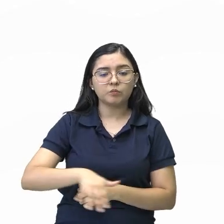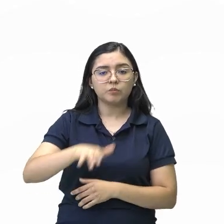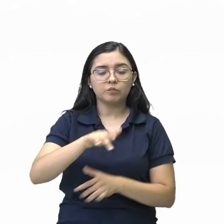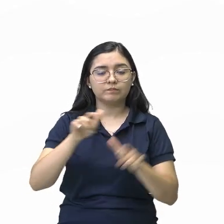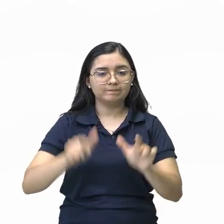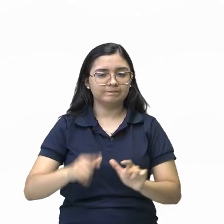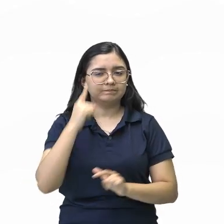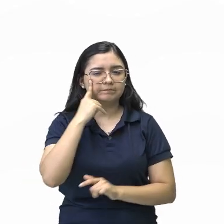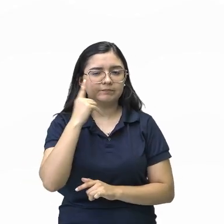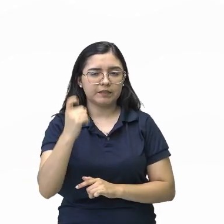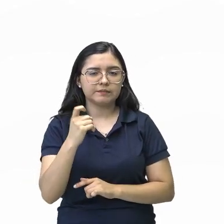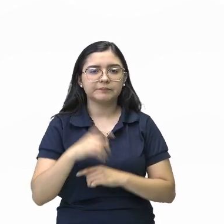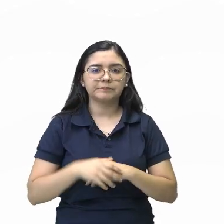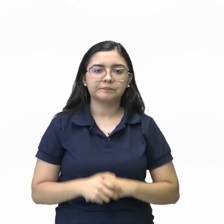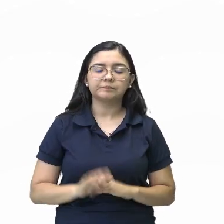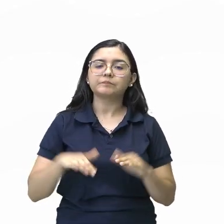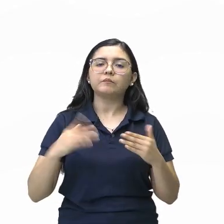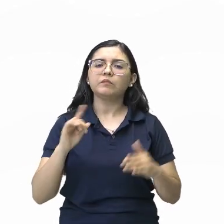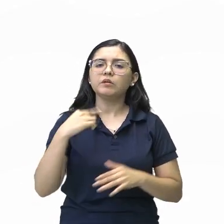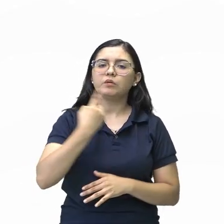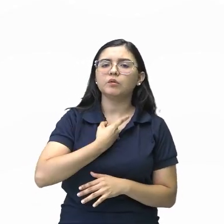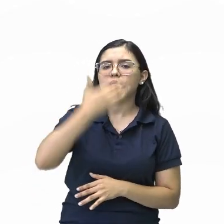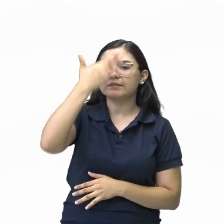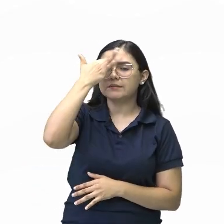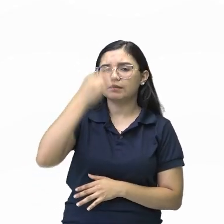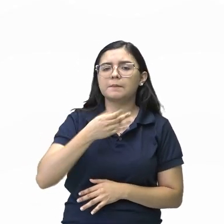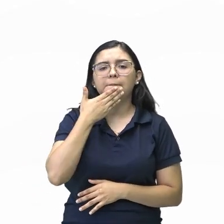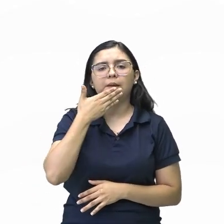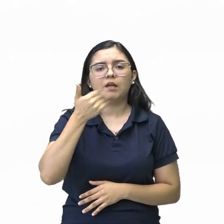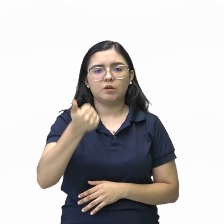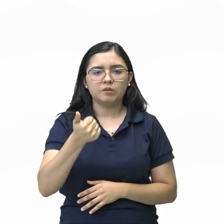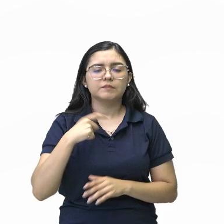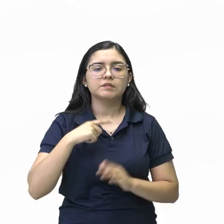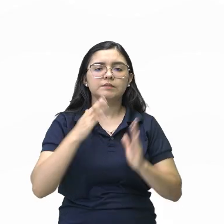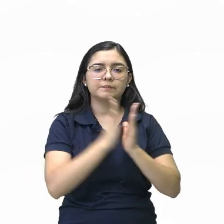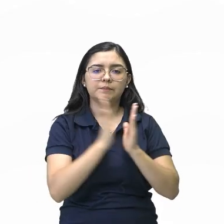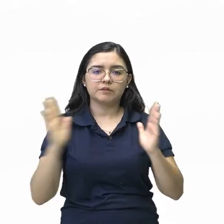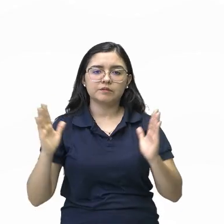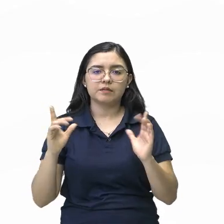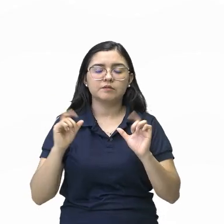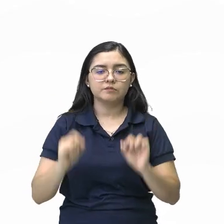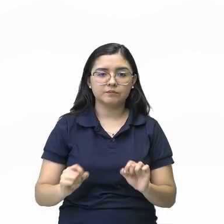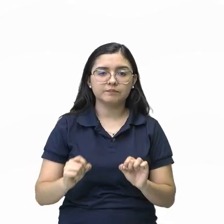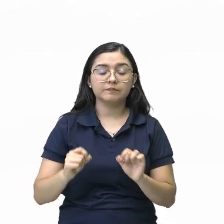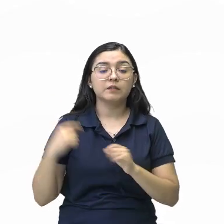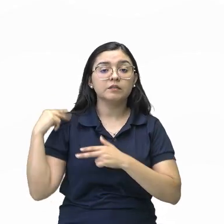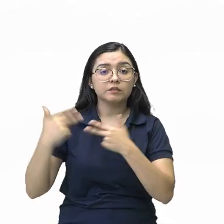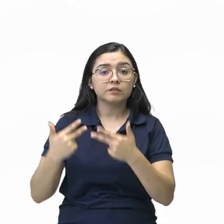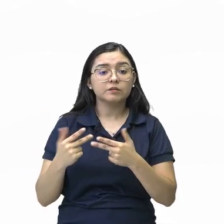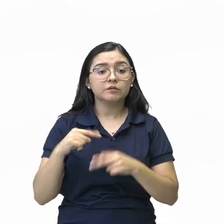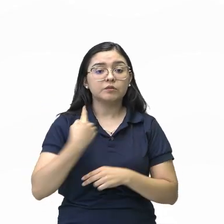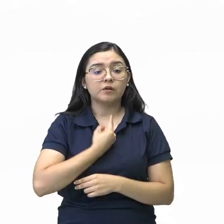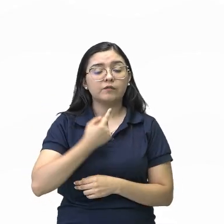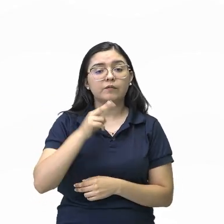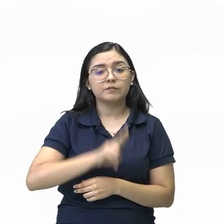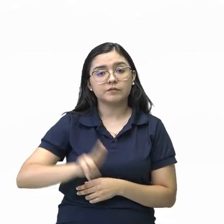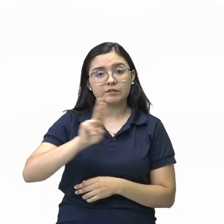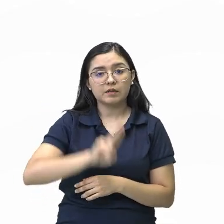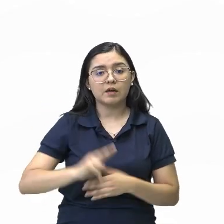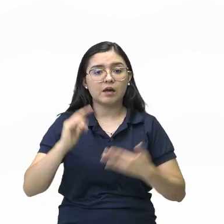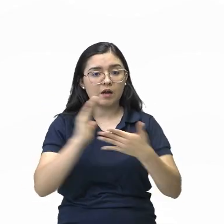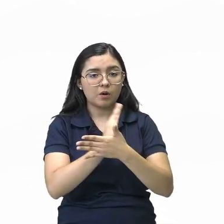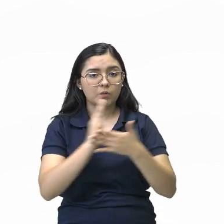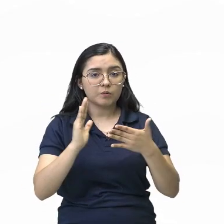que interessante. Para a gente entender melhor sobre esse processo da seleção natural, a gente vai utilizar aqui